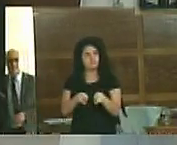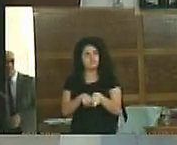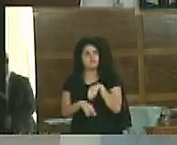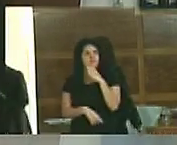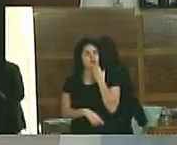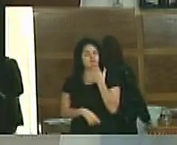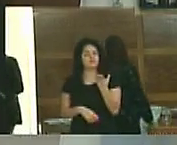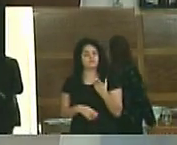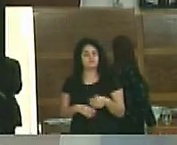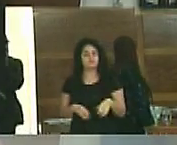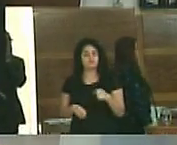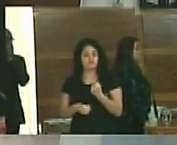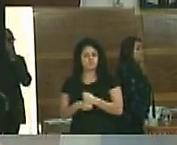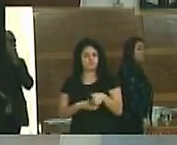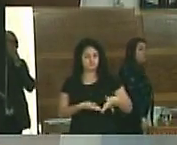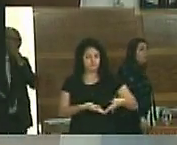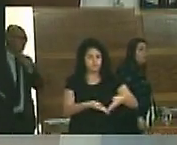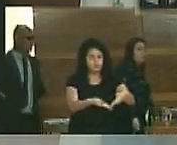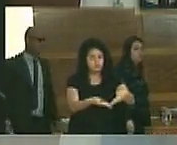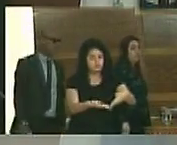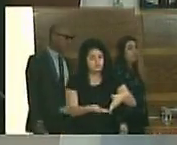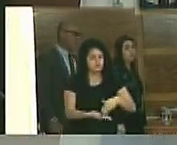da construção de galeria,